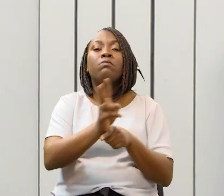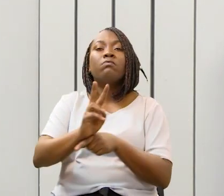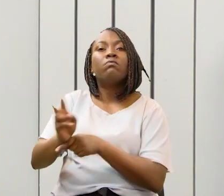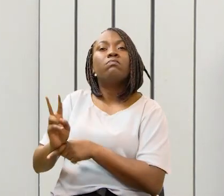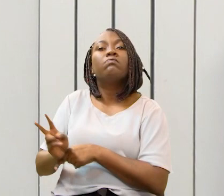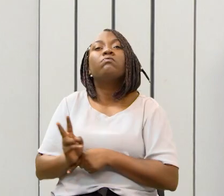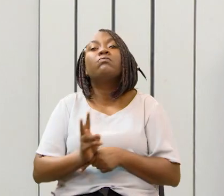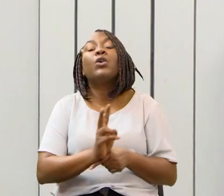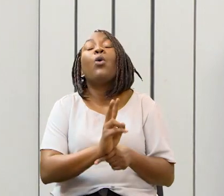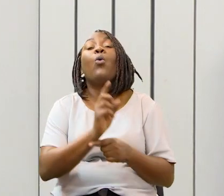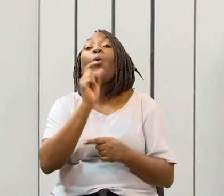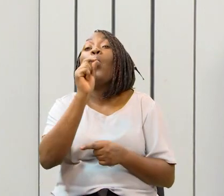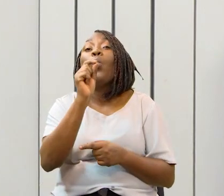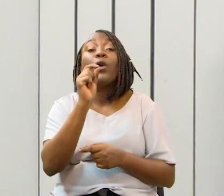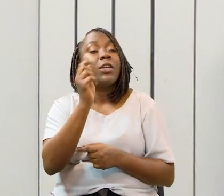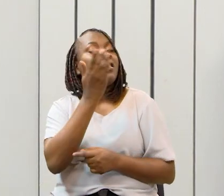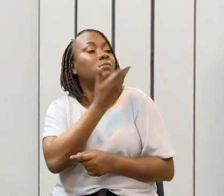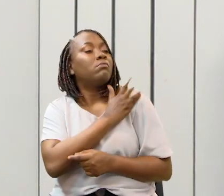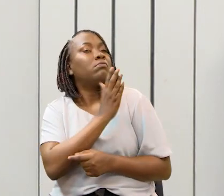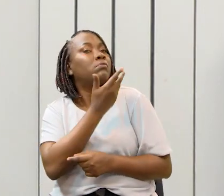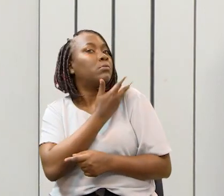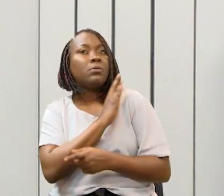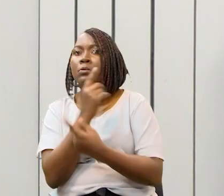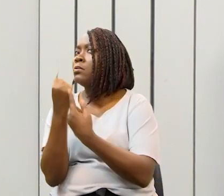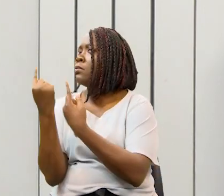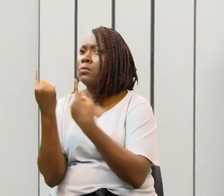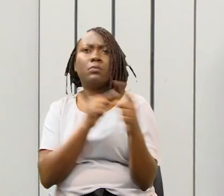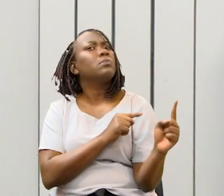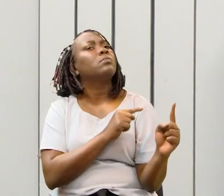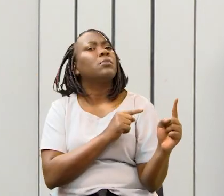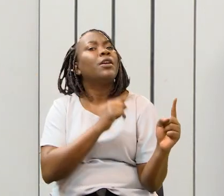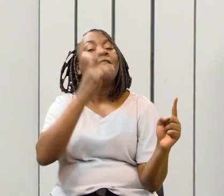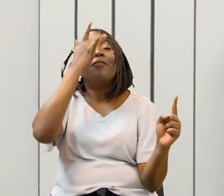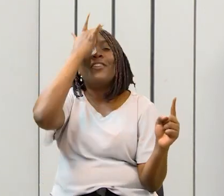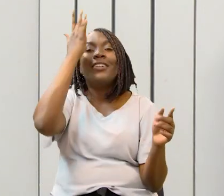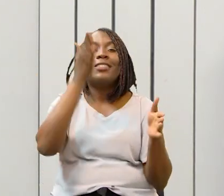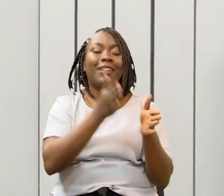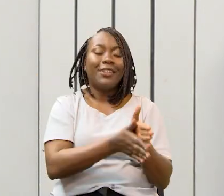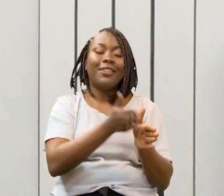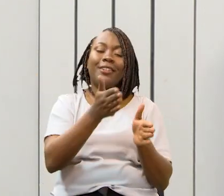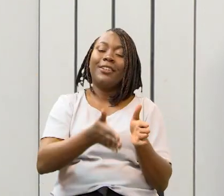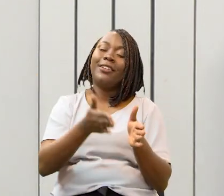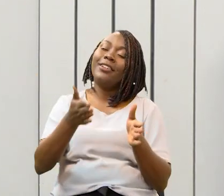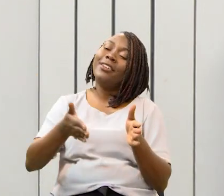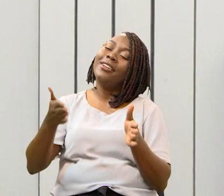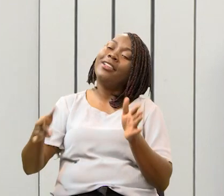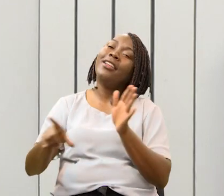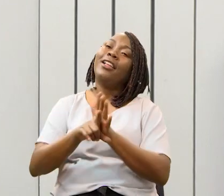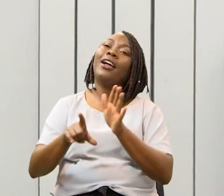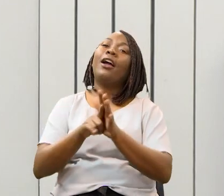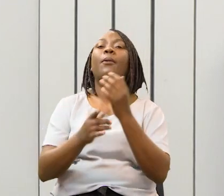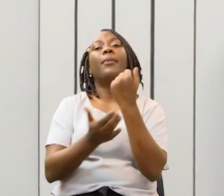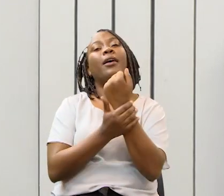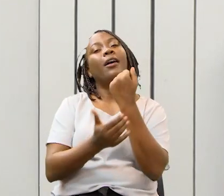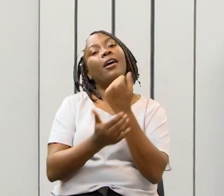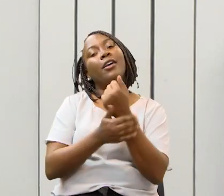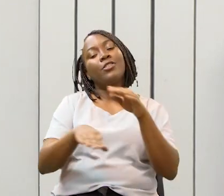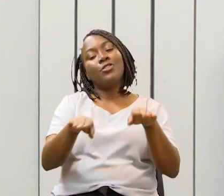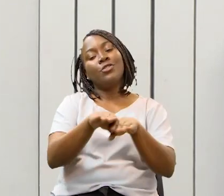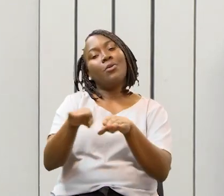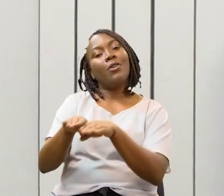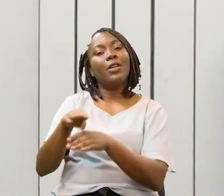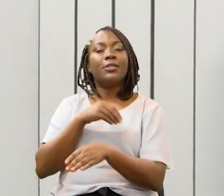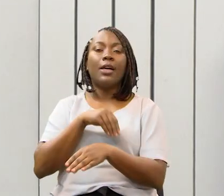a discriminação, tá? E facilita, então, os processos legais aí para garantir a igualdade salarial. Vamos